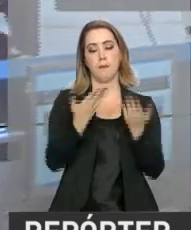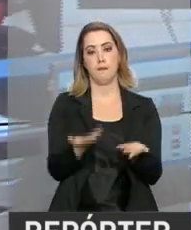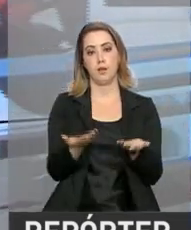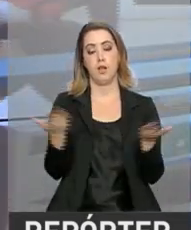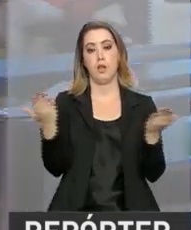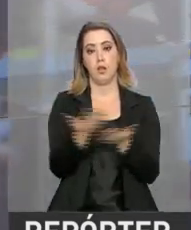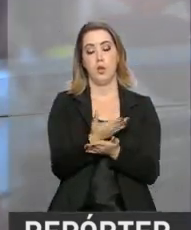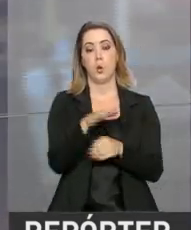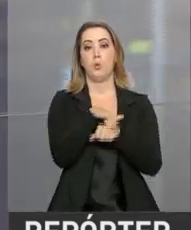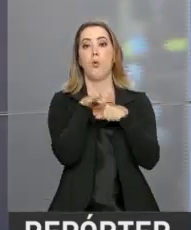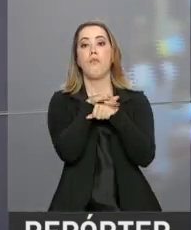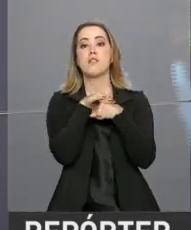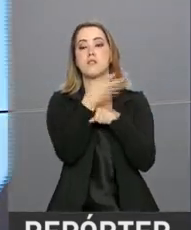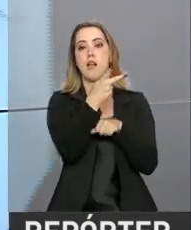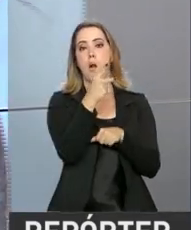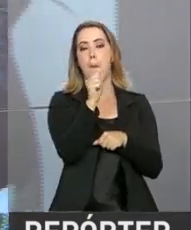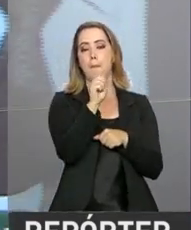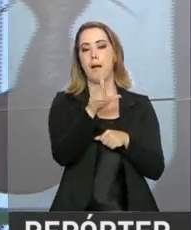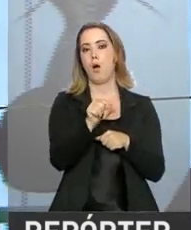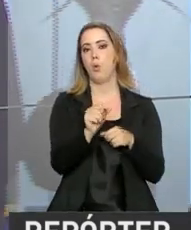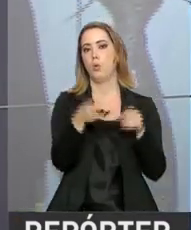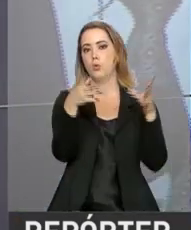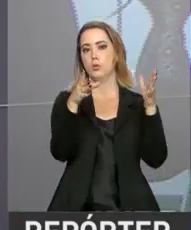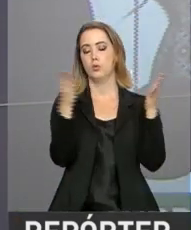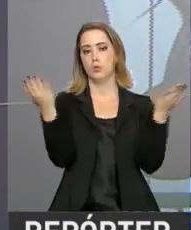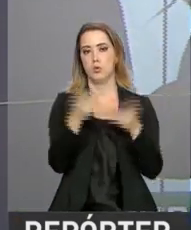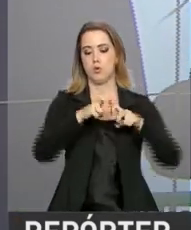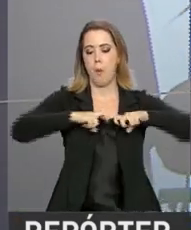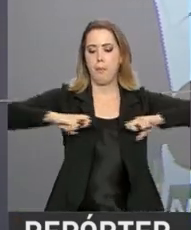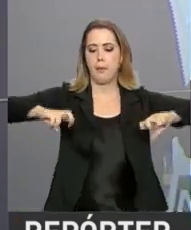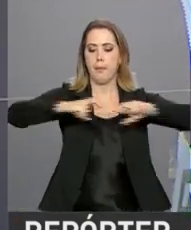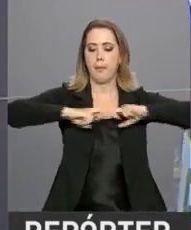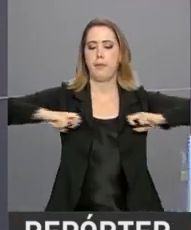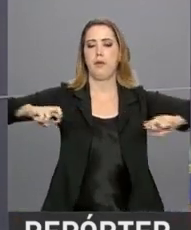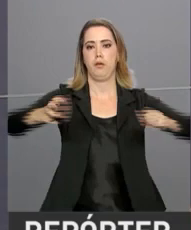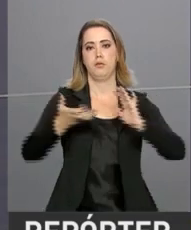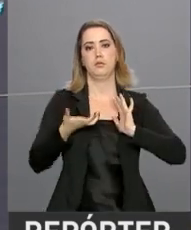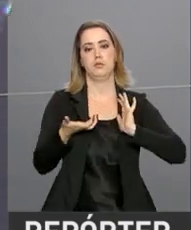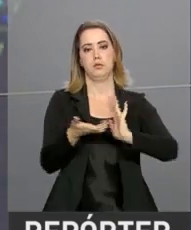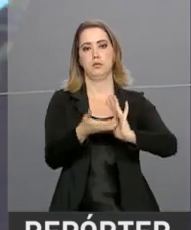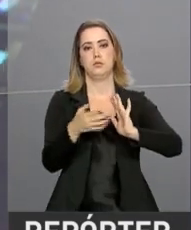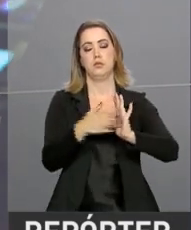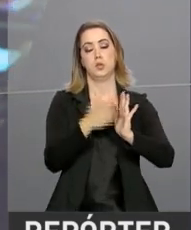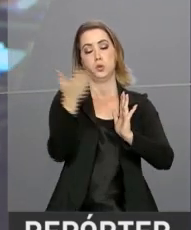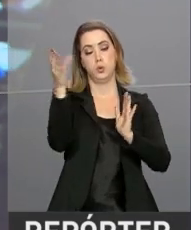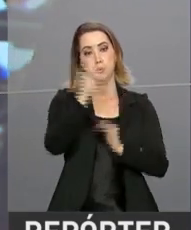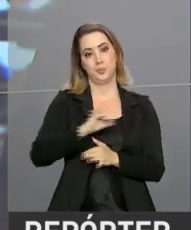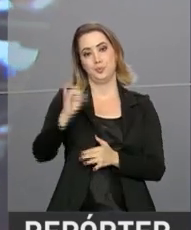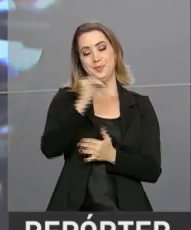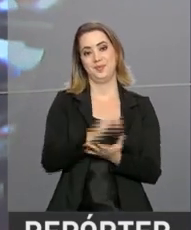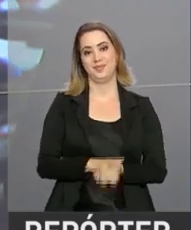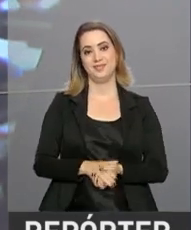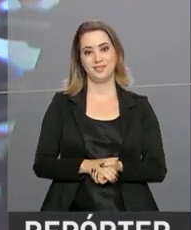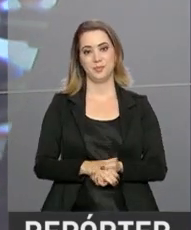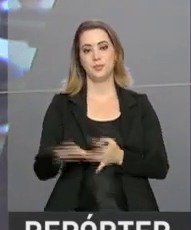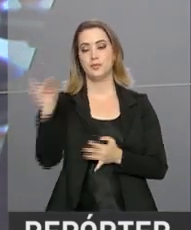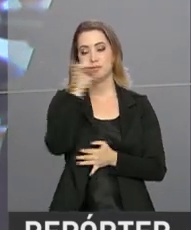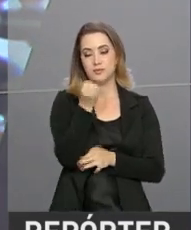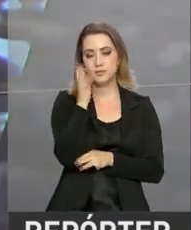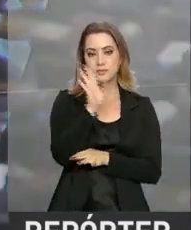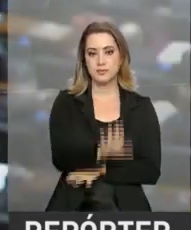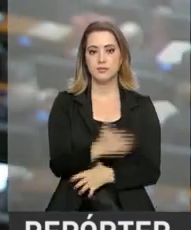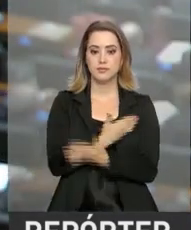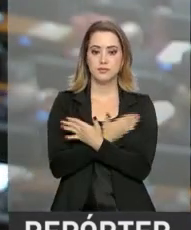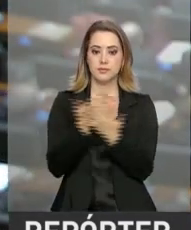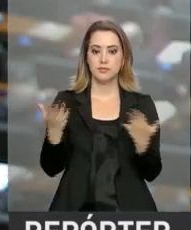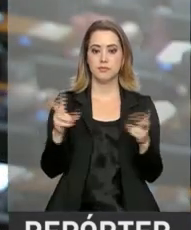Vou conversar agora com o repórter Paulo La Sálvia, que está no plenário da Câmara e tem as informações para a gente. Olá, Paulo. Olá, Zé Luiz. Boa